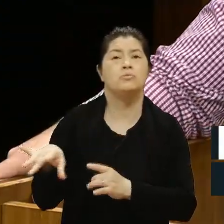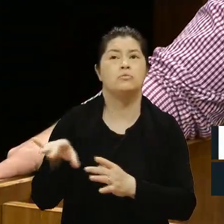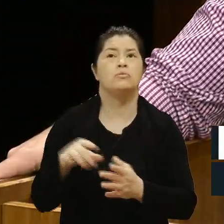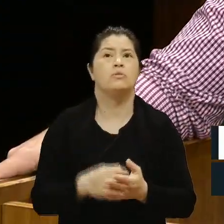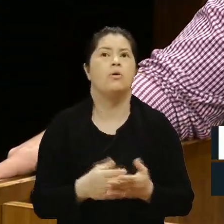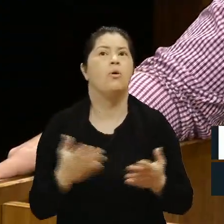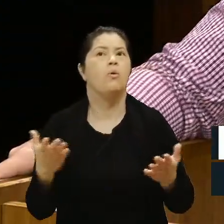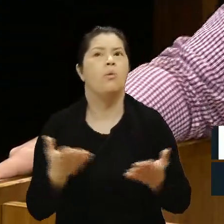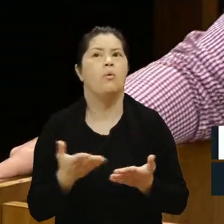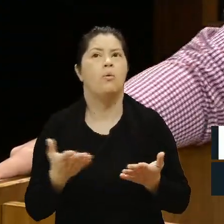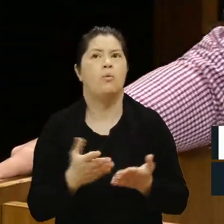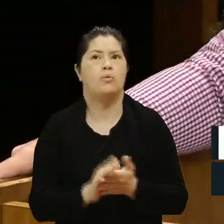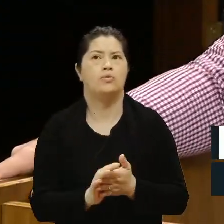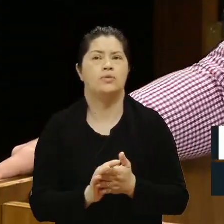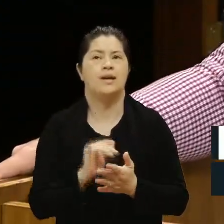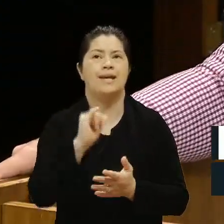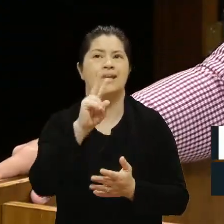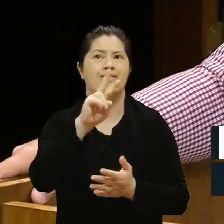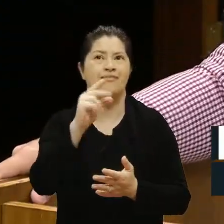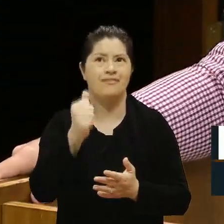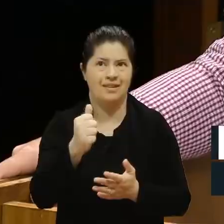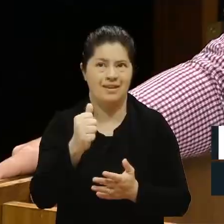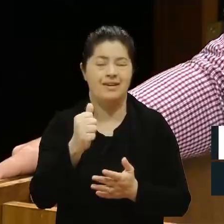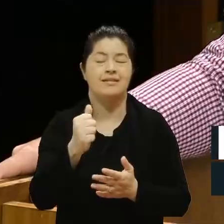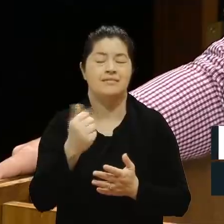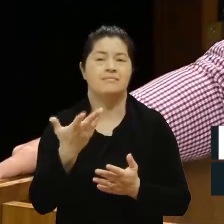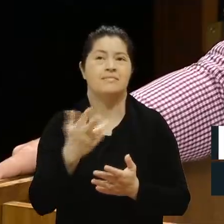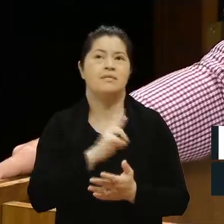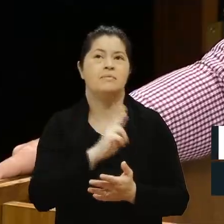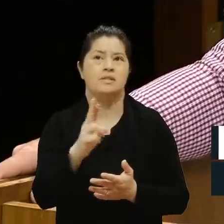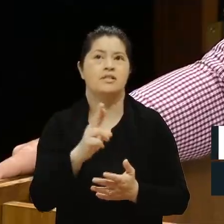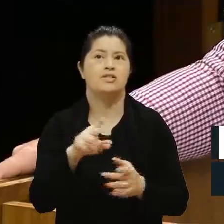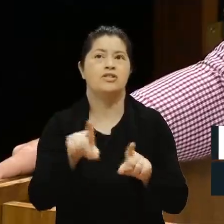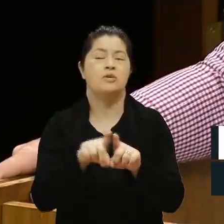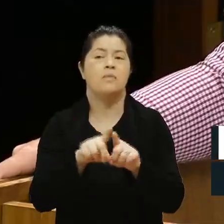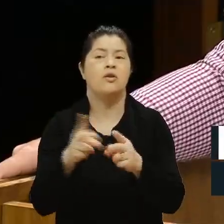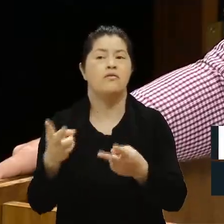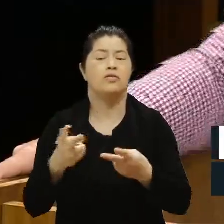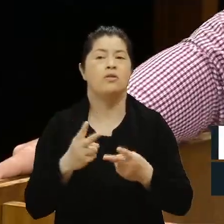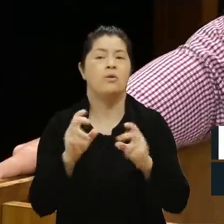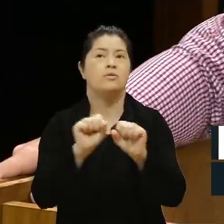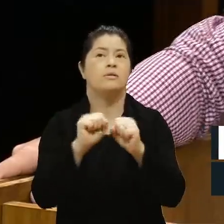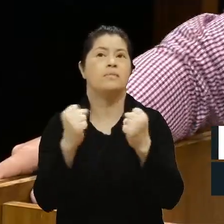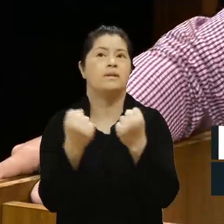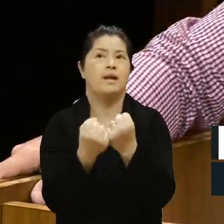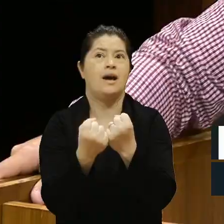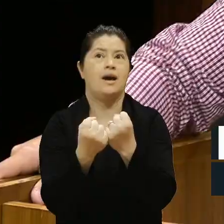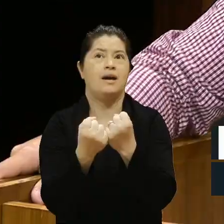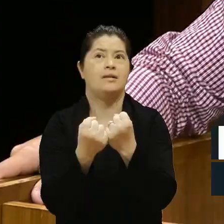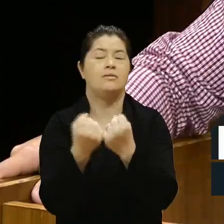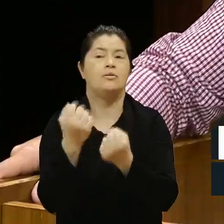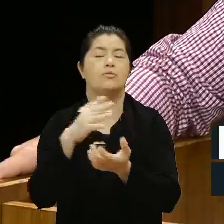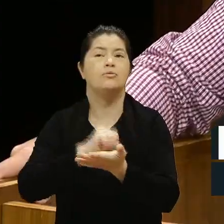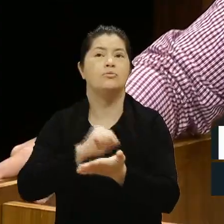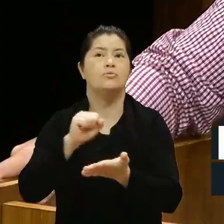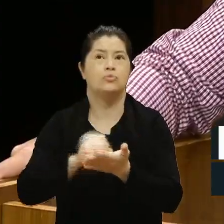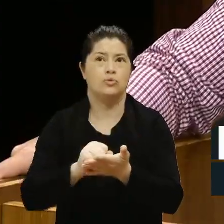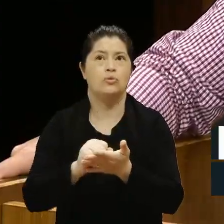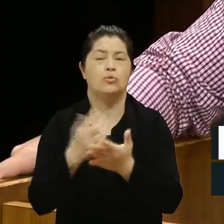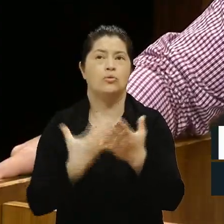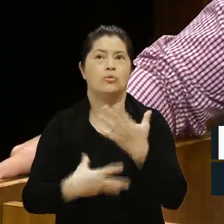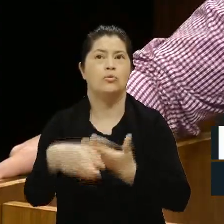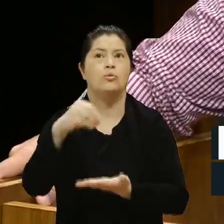hoje, a Iva, que é presidente do Sindilimp, reforçou o convite de um seminário que trata sobre o tema da Codeca, que começa